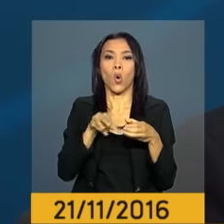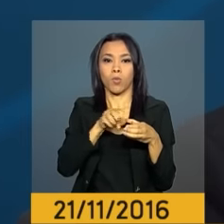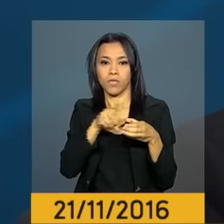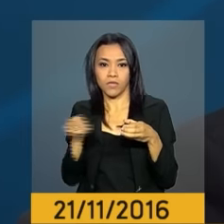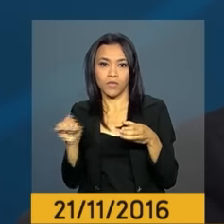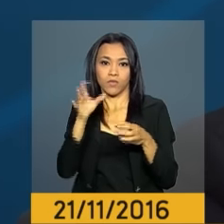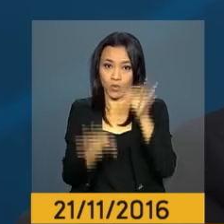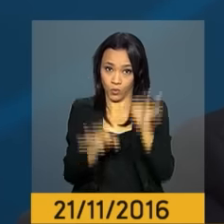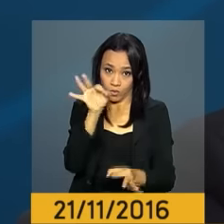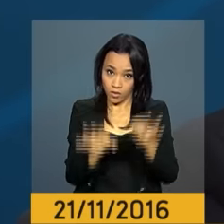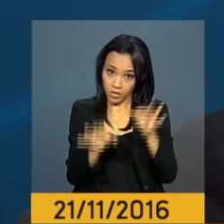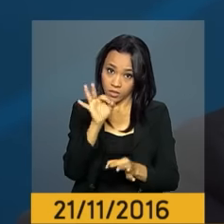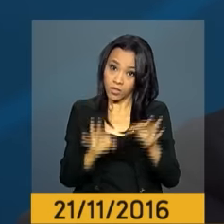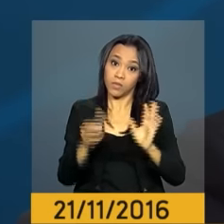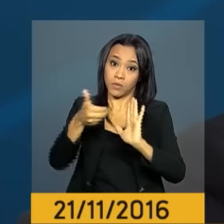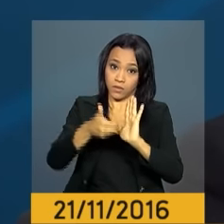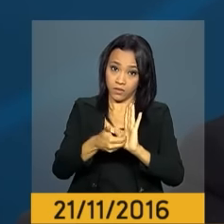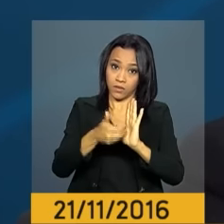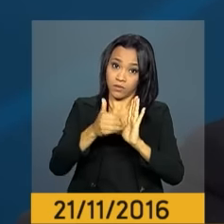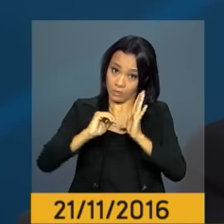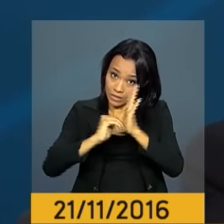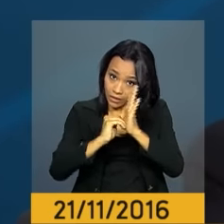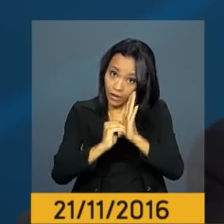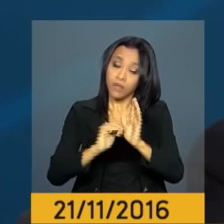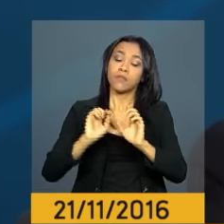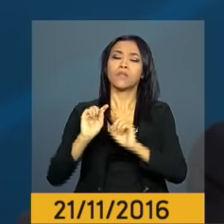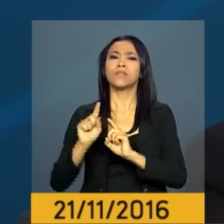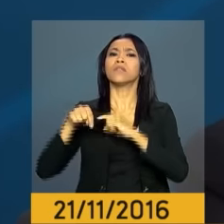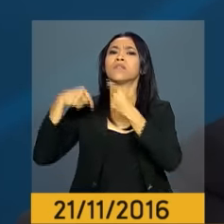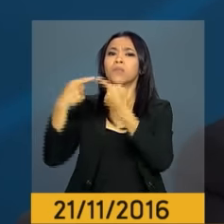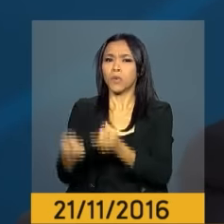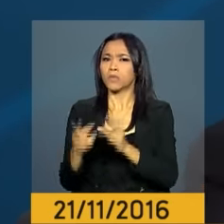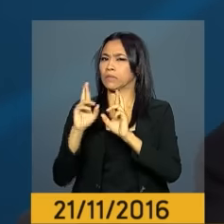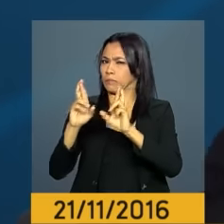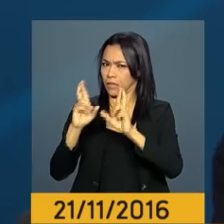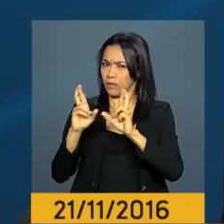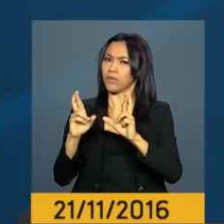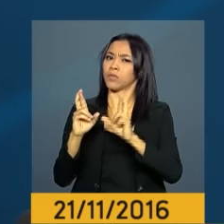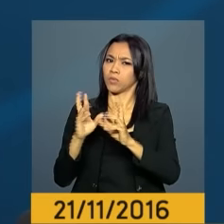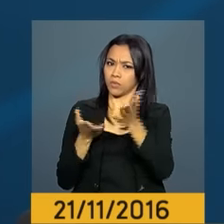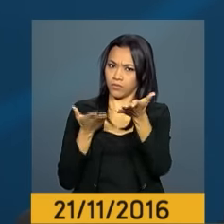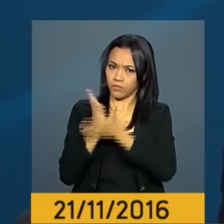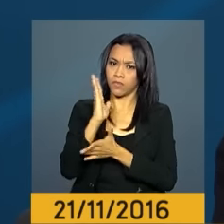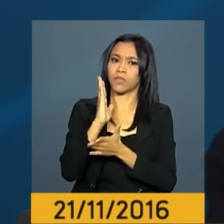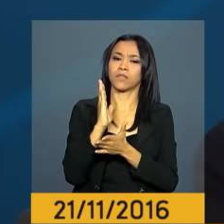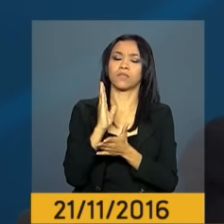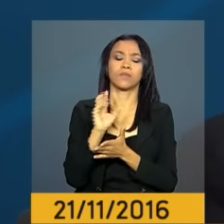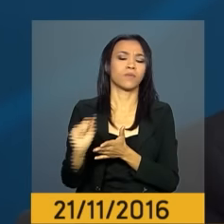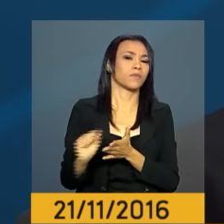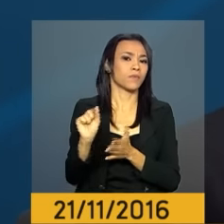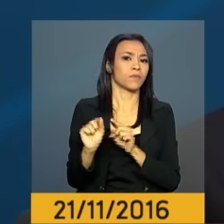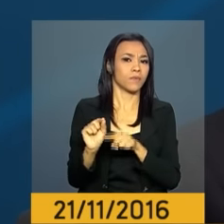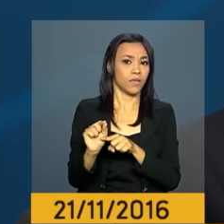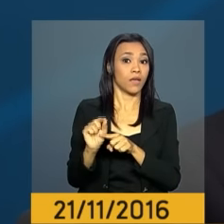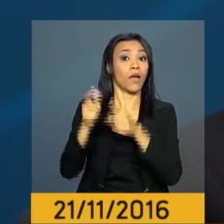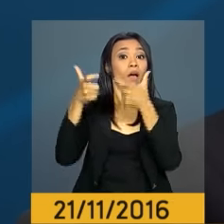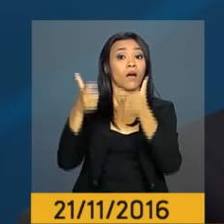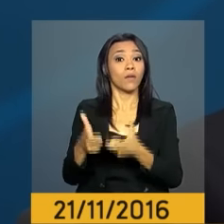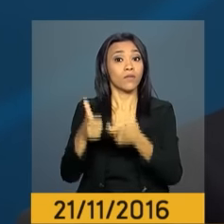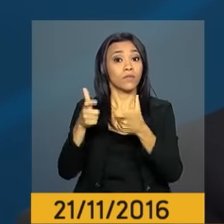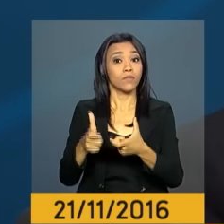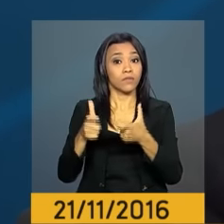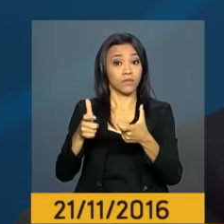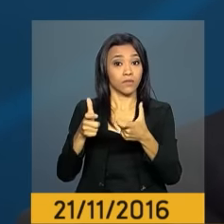Senado Federal e logo mais deverá ser aprovada, esperamos também, por expressiva maioria no